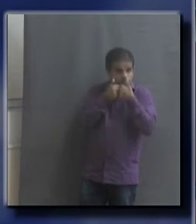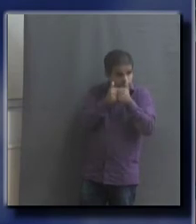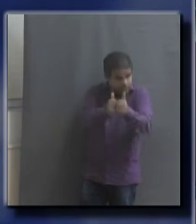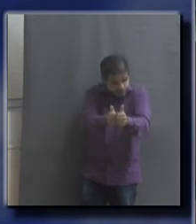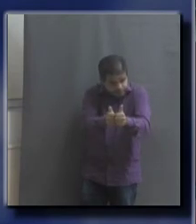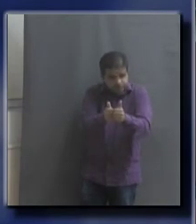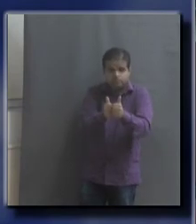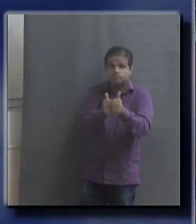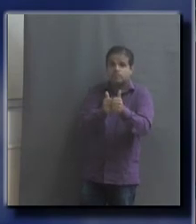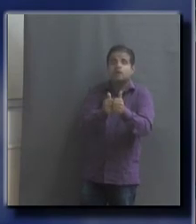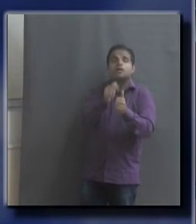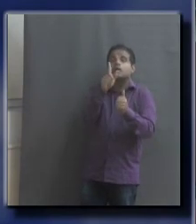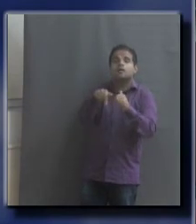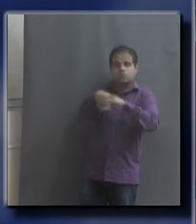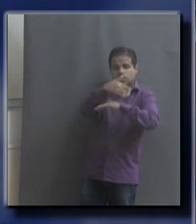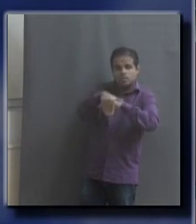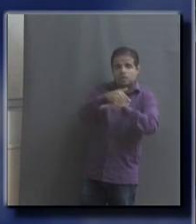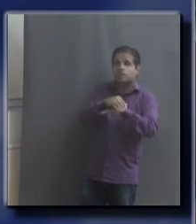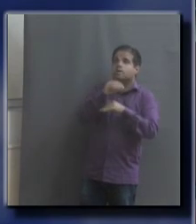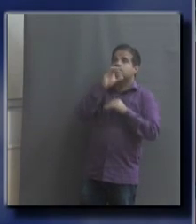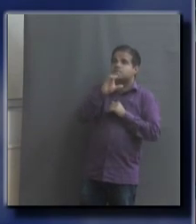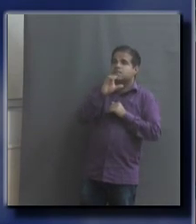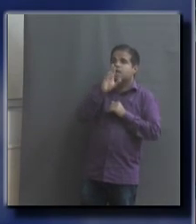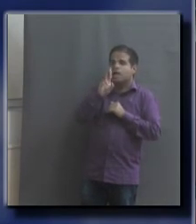acompanhando online, é o endereço